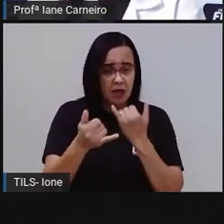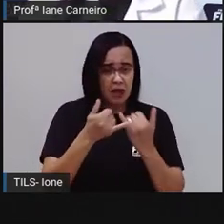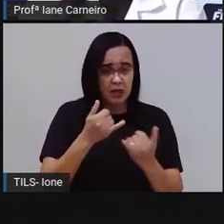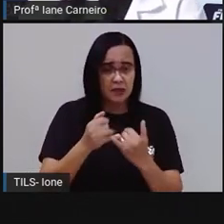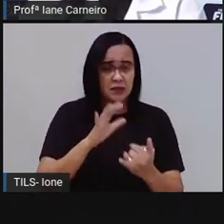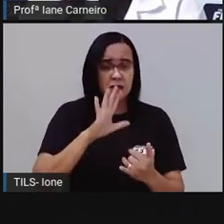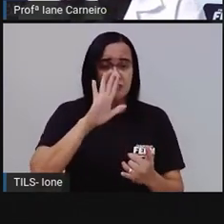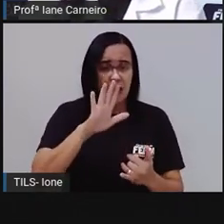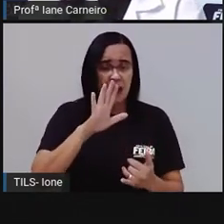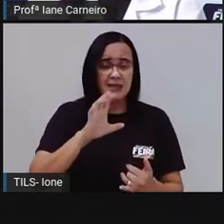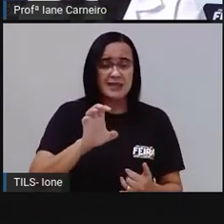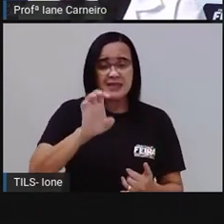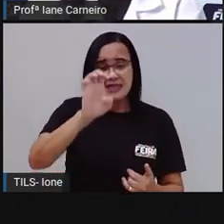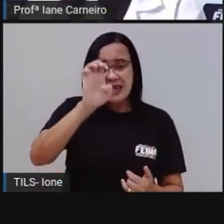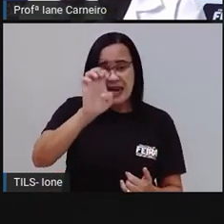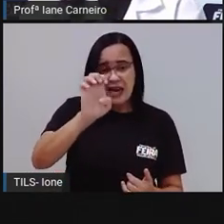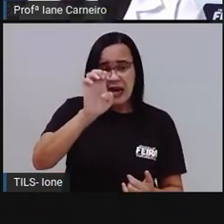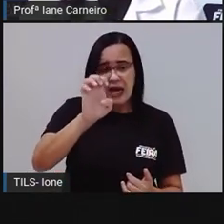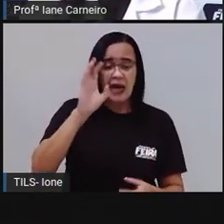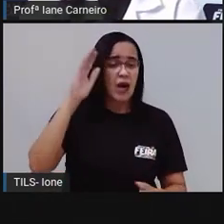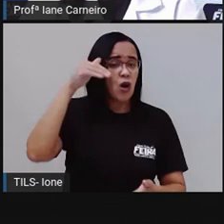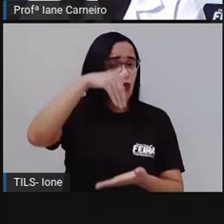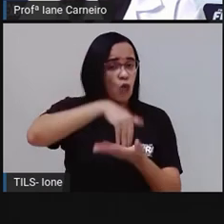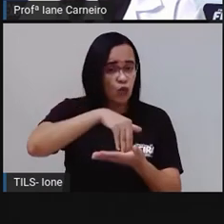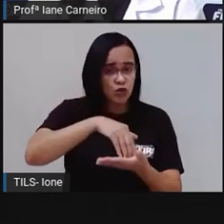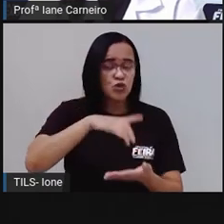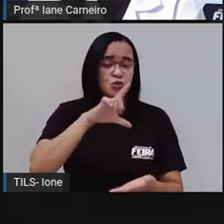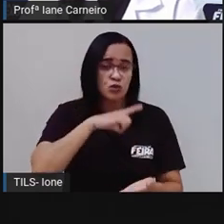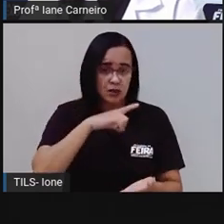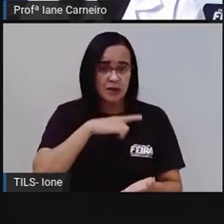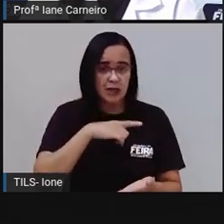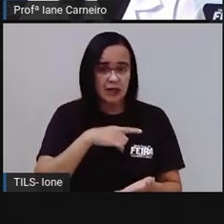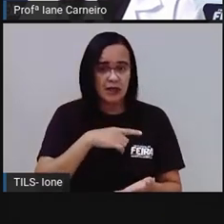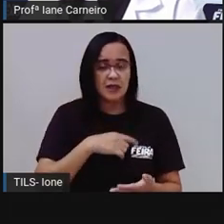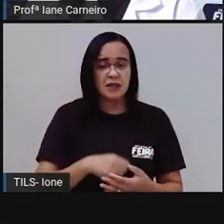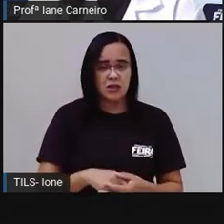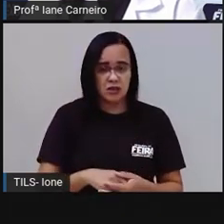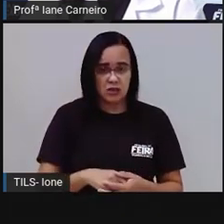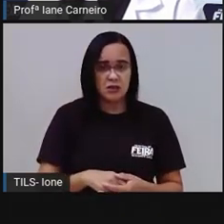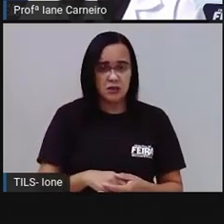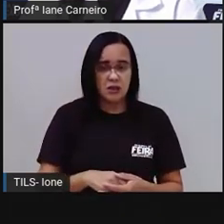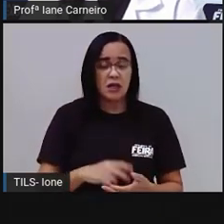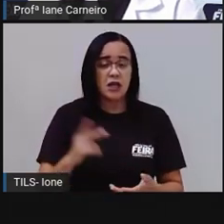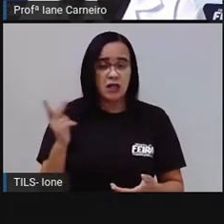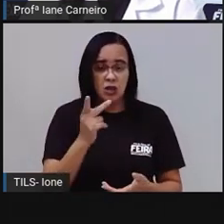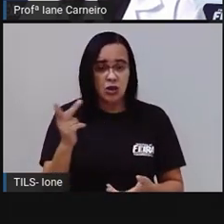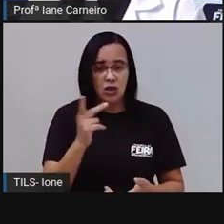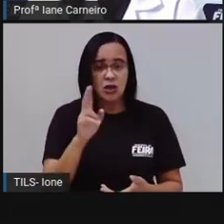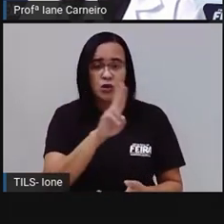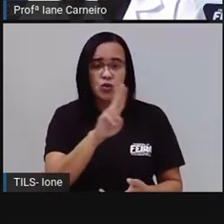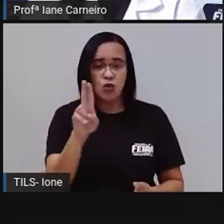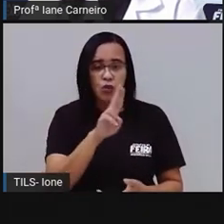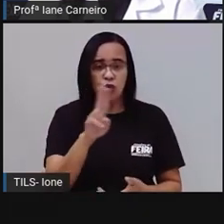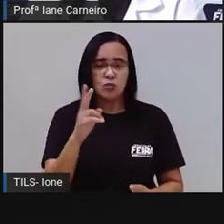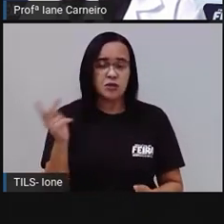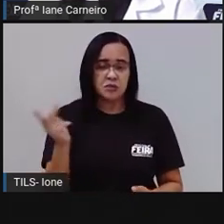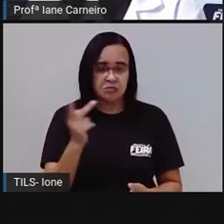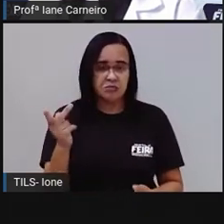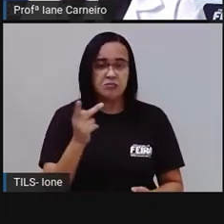Igual também o nome de Ione, ó, I, On, Ni. Olha